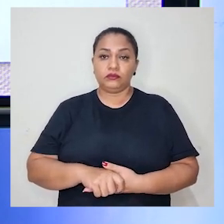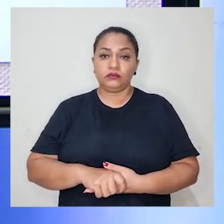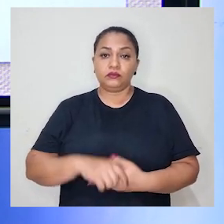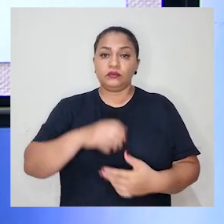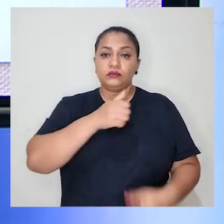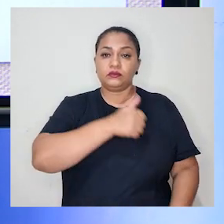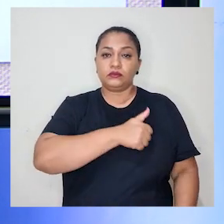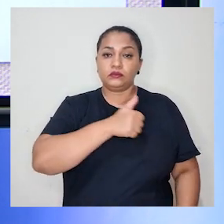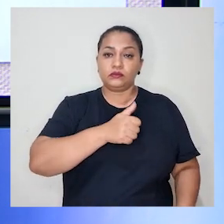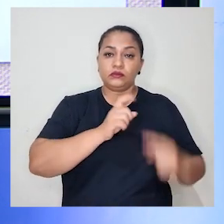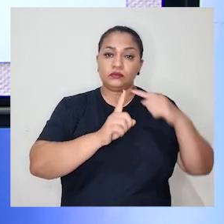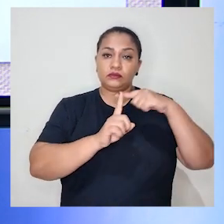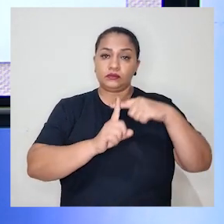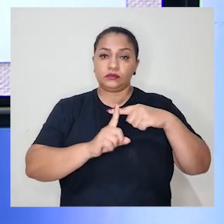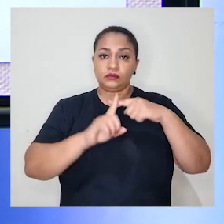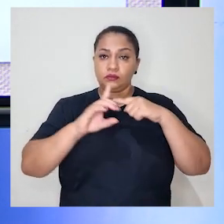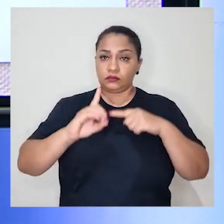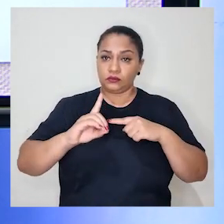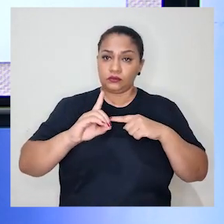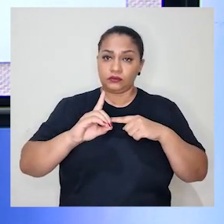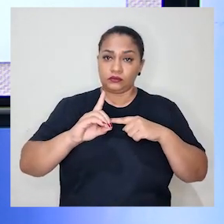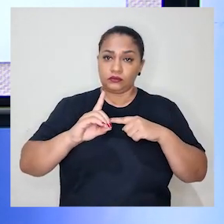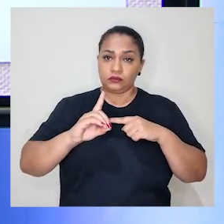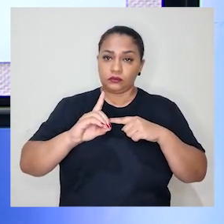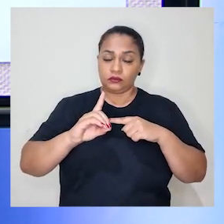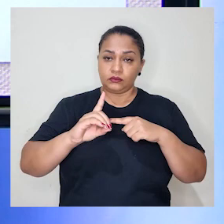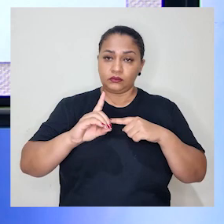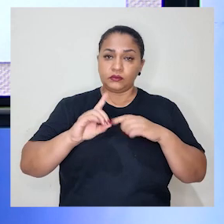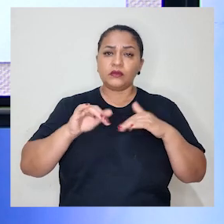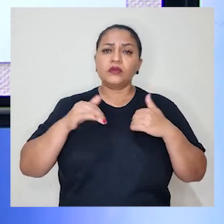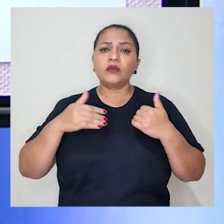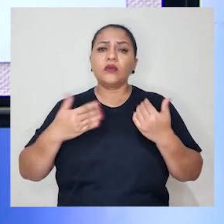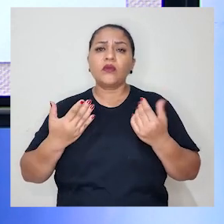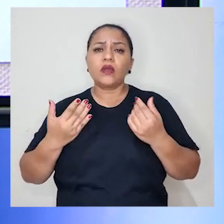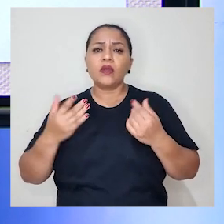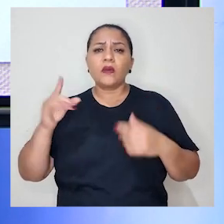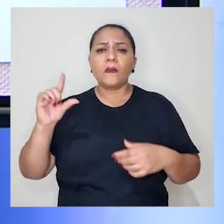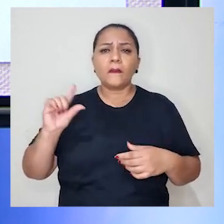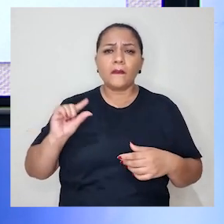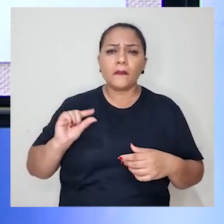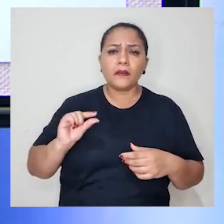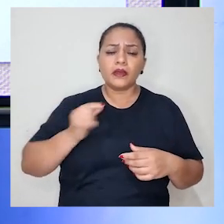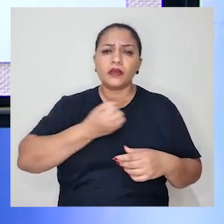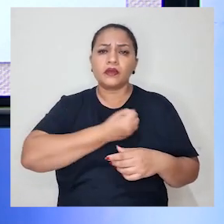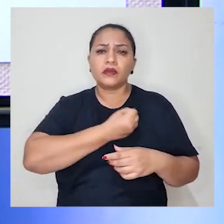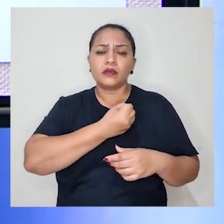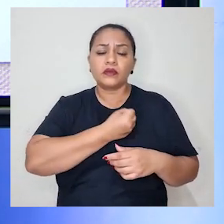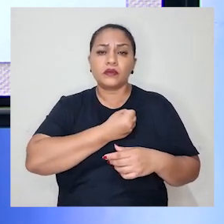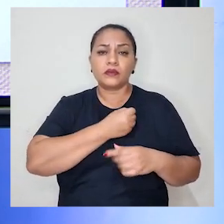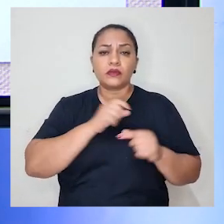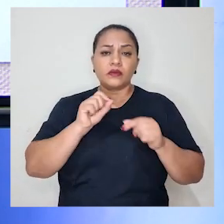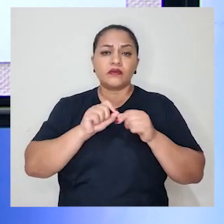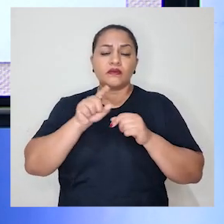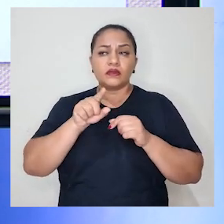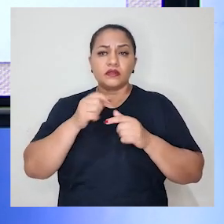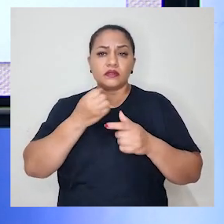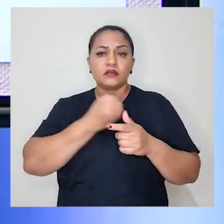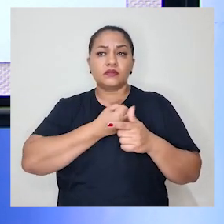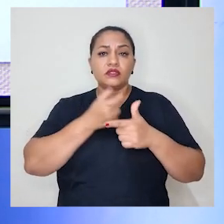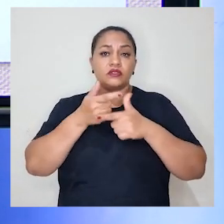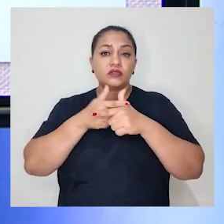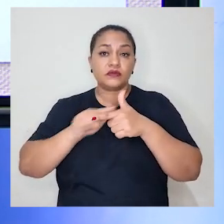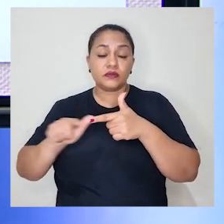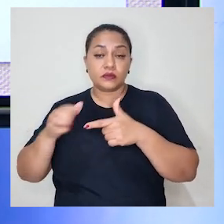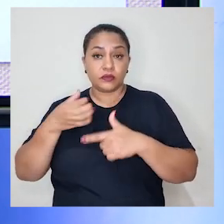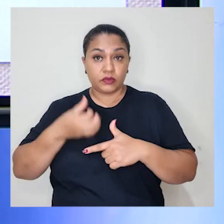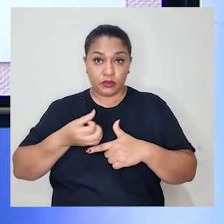Então, 11 mais D. E qual vai ser o menor número que vai fazer esse número ser divisível por